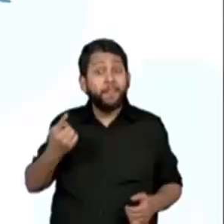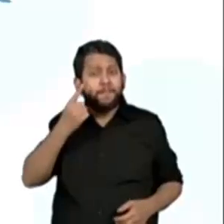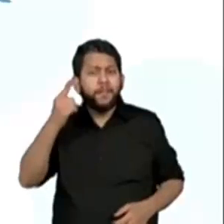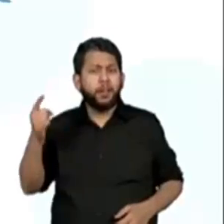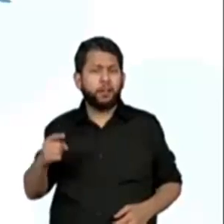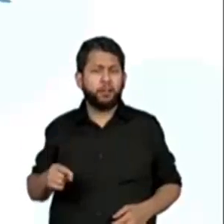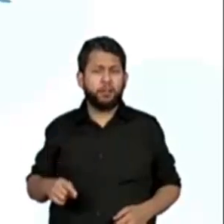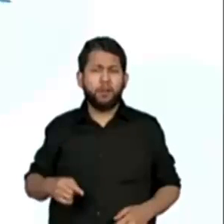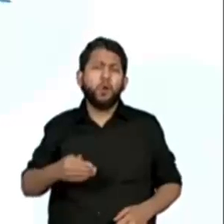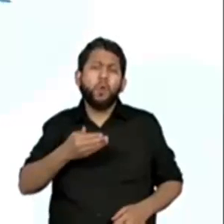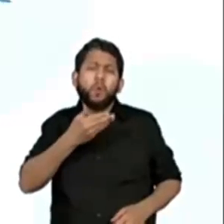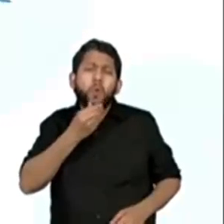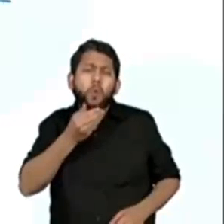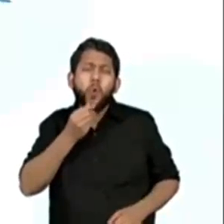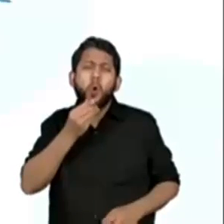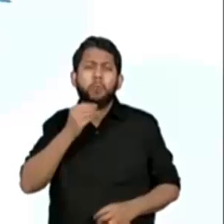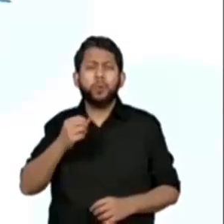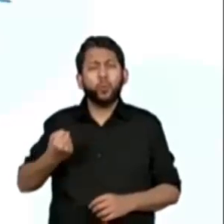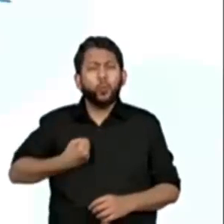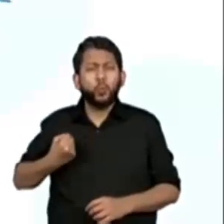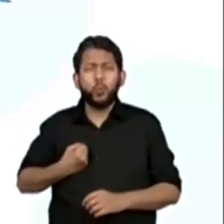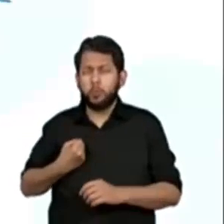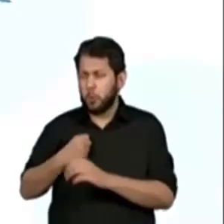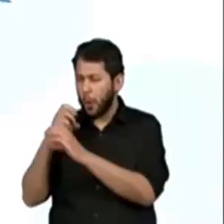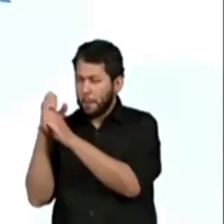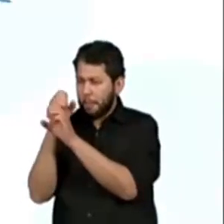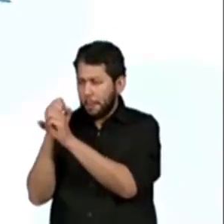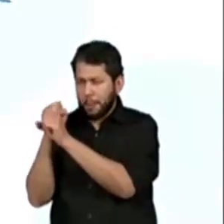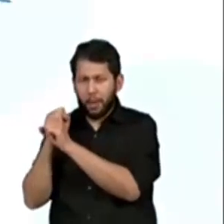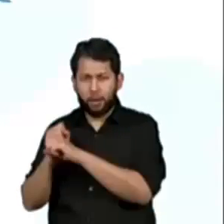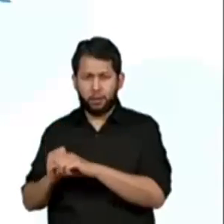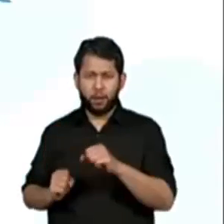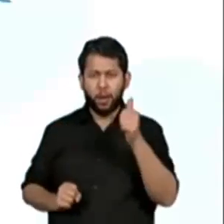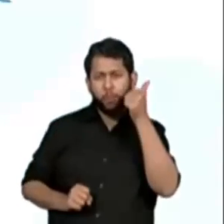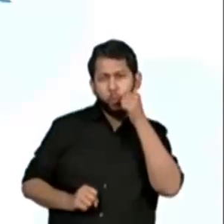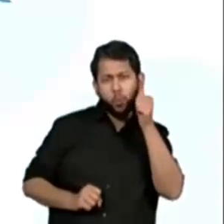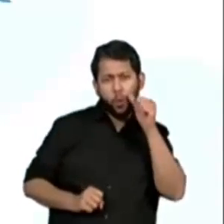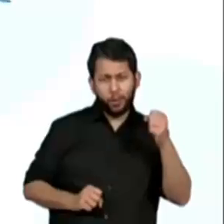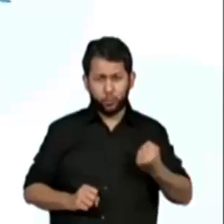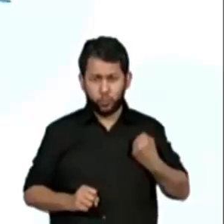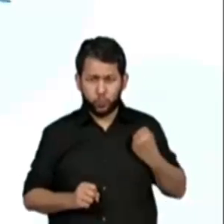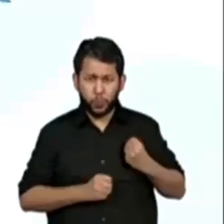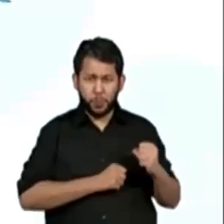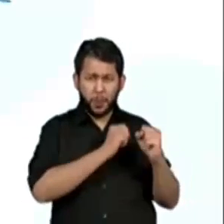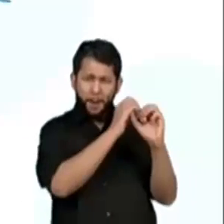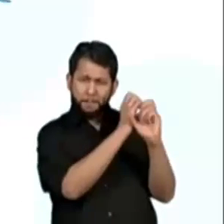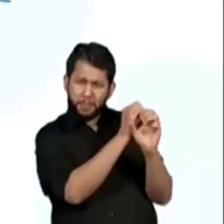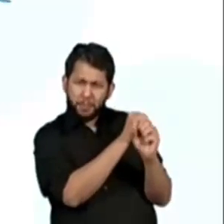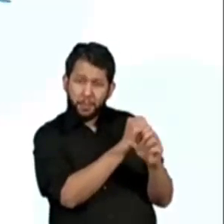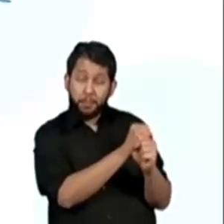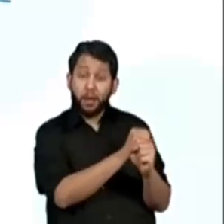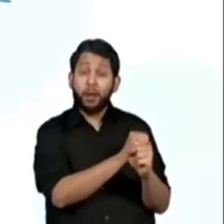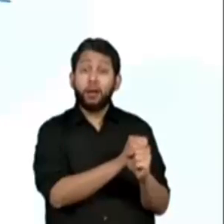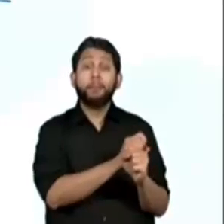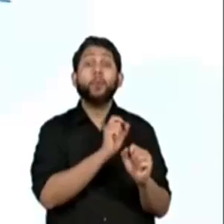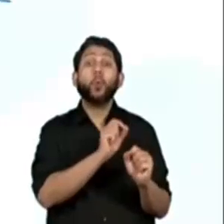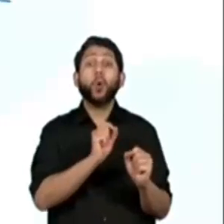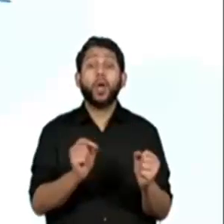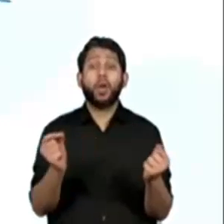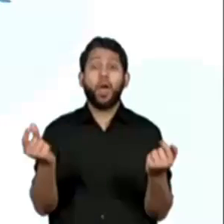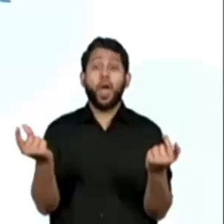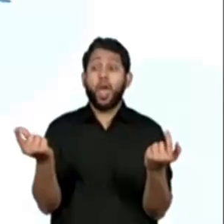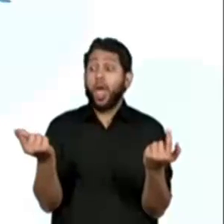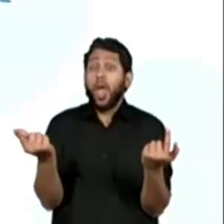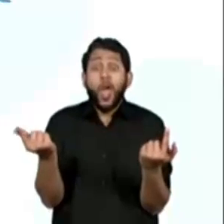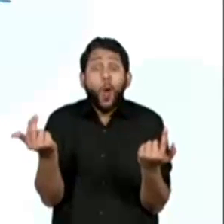operações diferentes, ok? É isso que a gente tem que pensar. Os dois acertaram, mas realizaram operações diferentes. Vamos